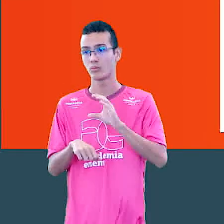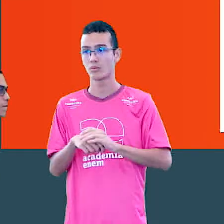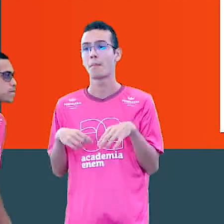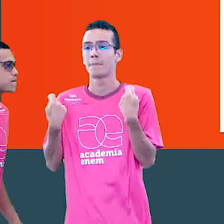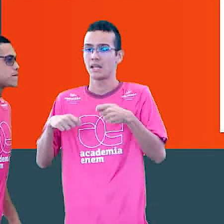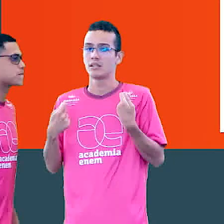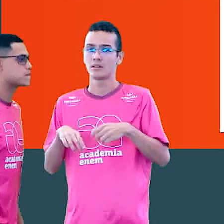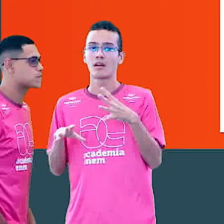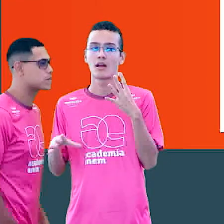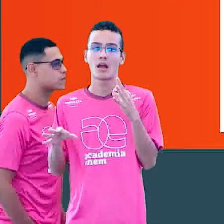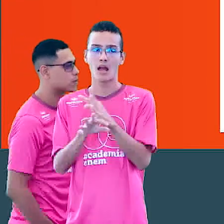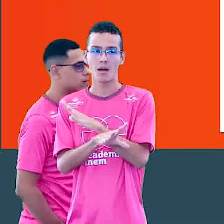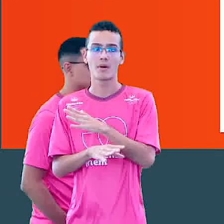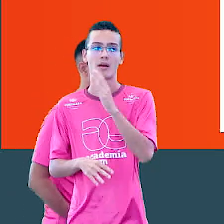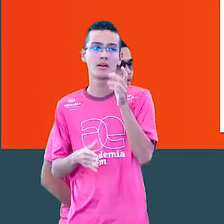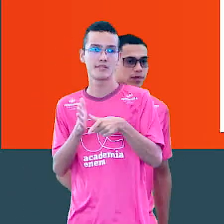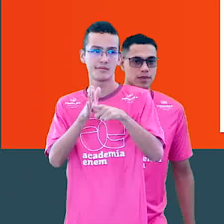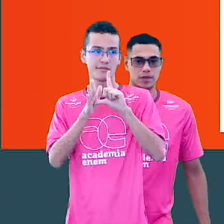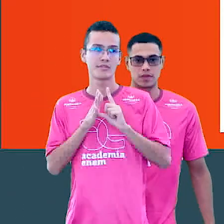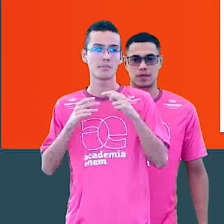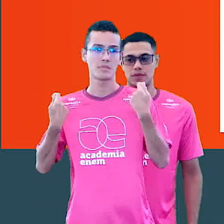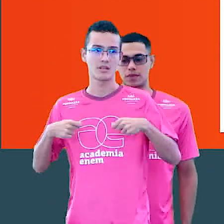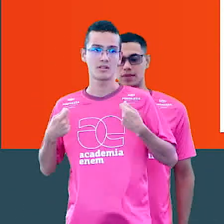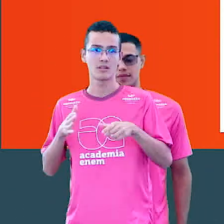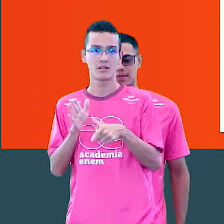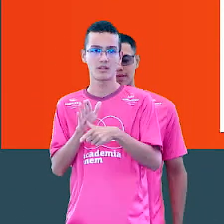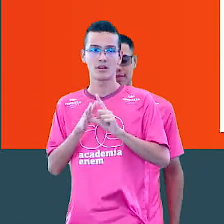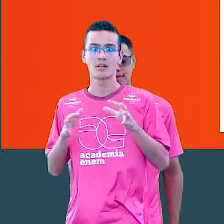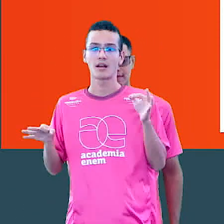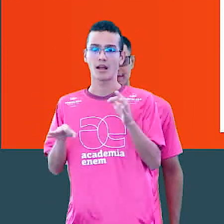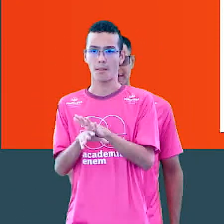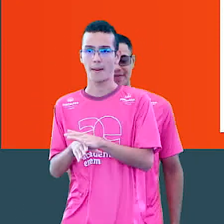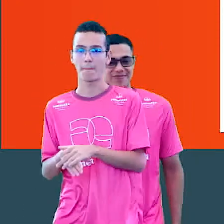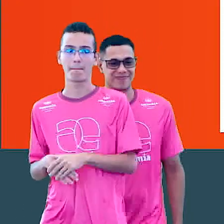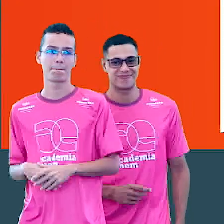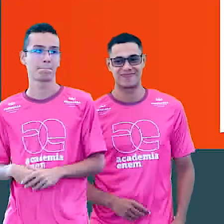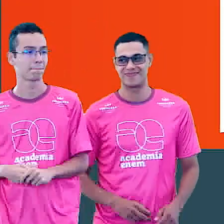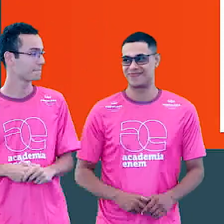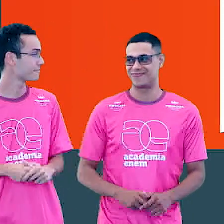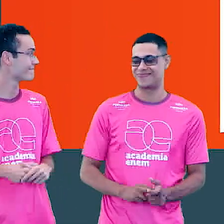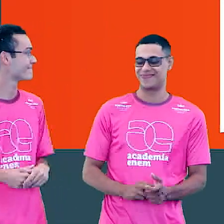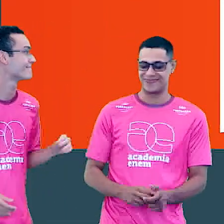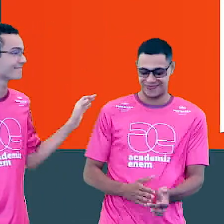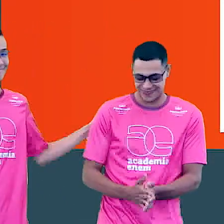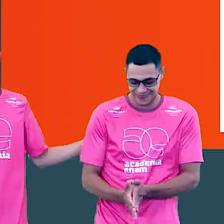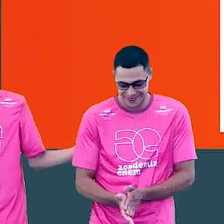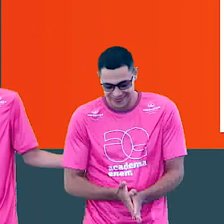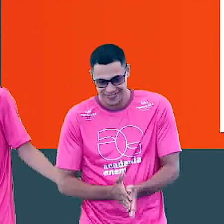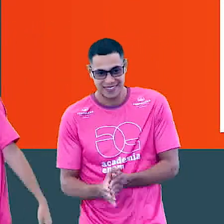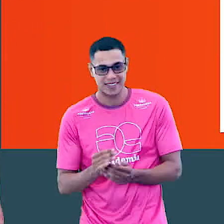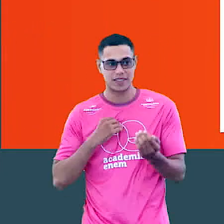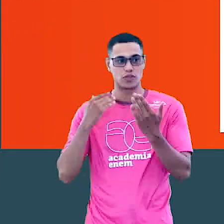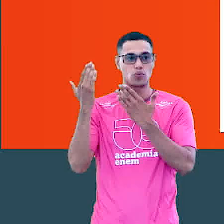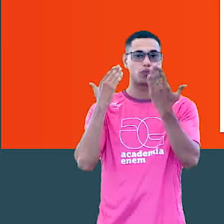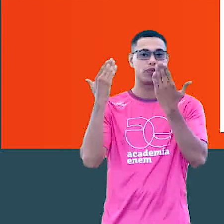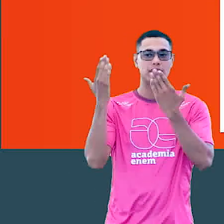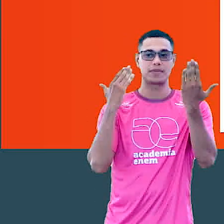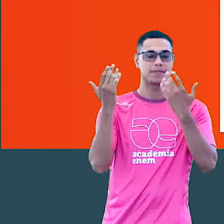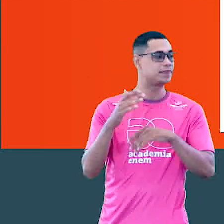zerar, né? Tem que finalizar o primeiro, certo? Mas se ele tiver finalizado, pode. Dúvida aqui, Haroldinho?